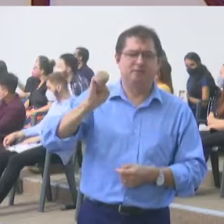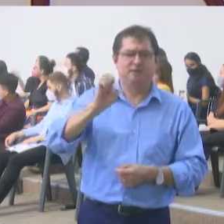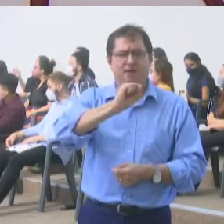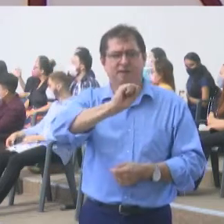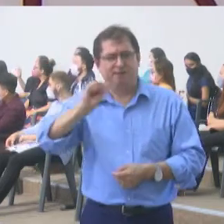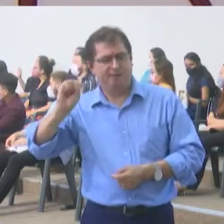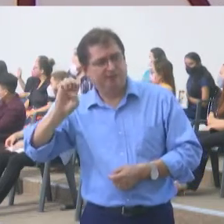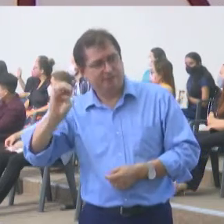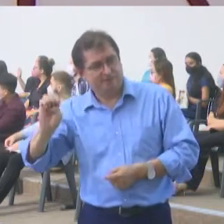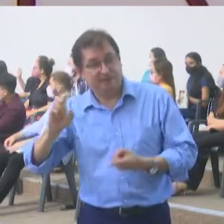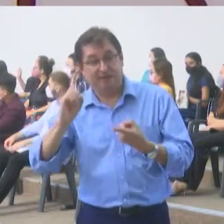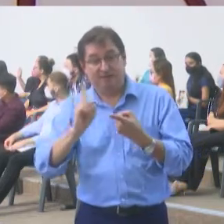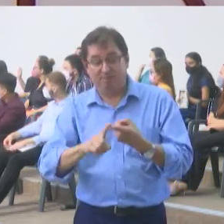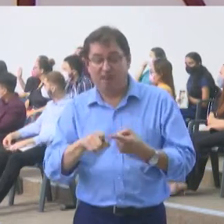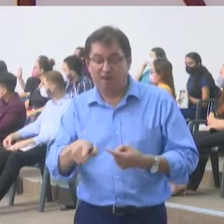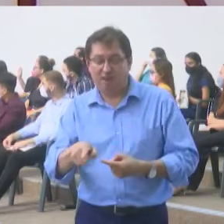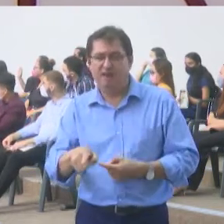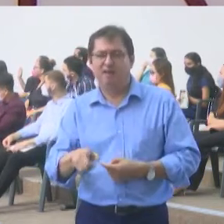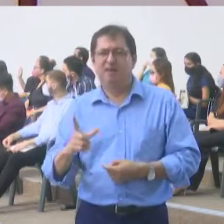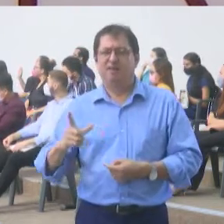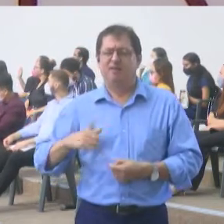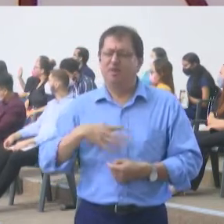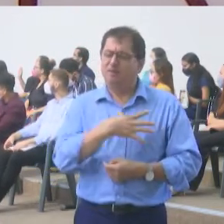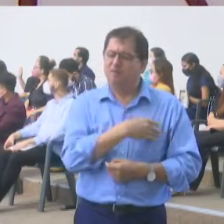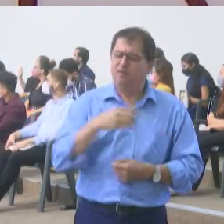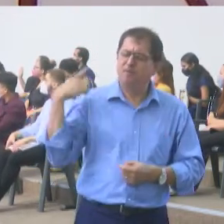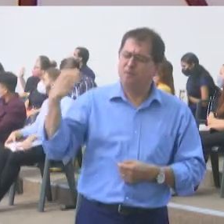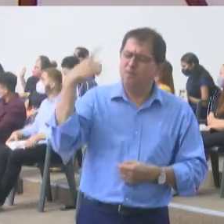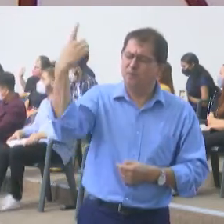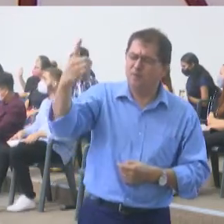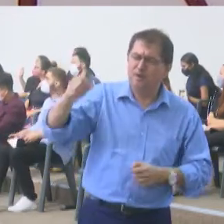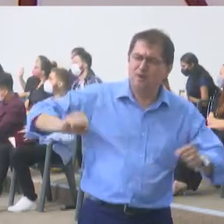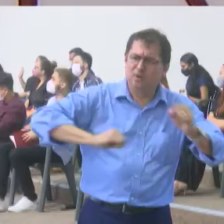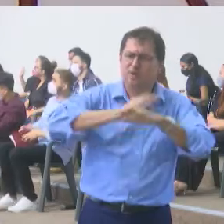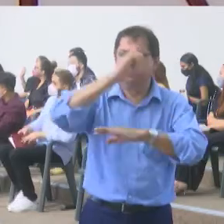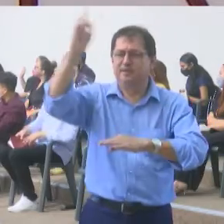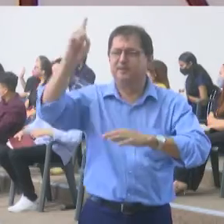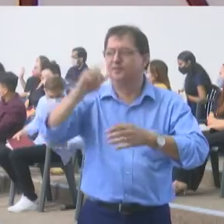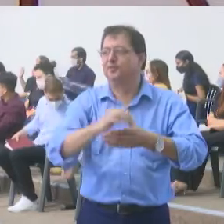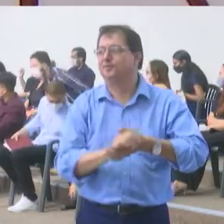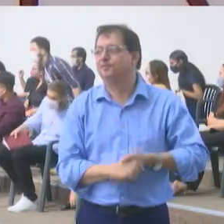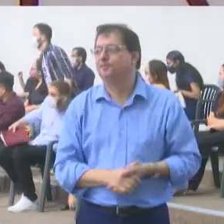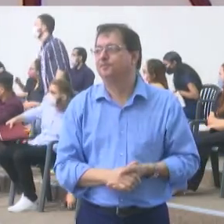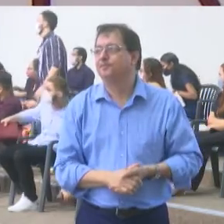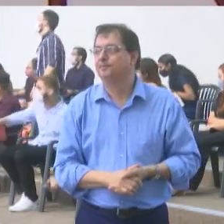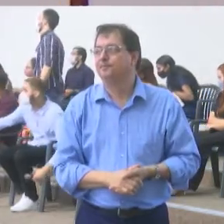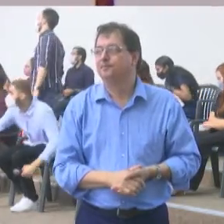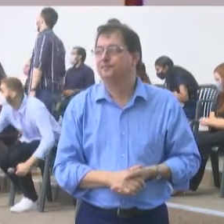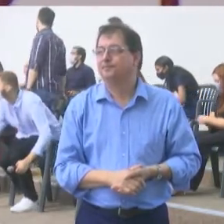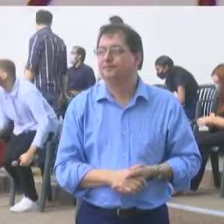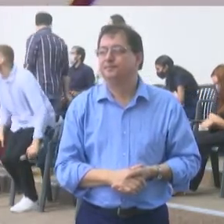do nosso Deus. Dê um salto do seu lugar, dê um brado de glória a Deus, em nome de Jesus.